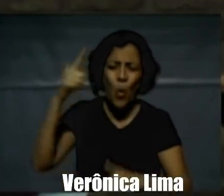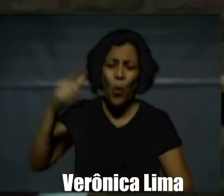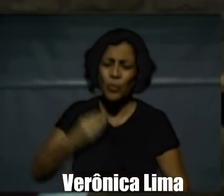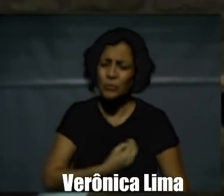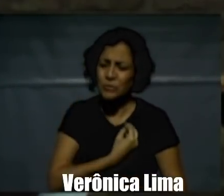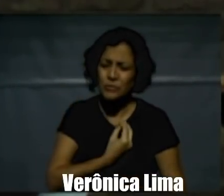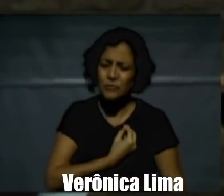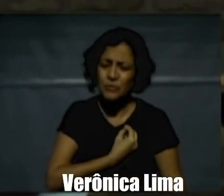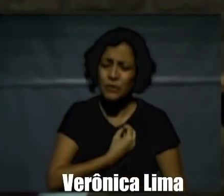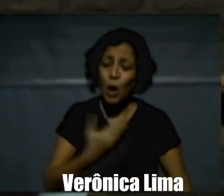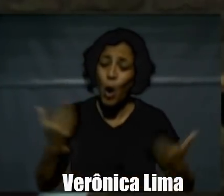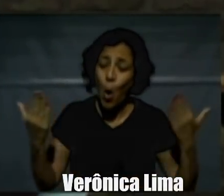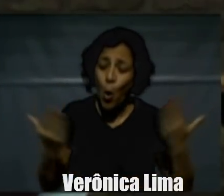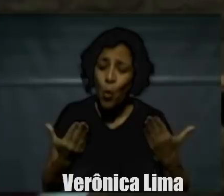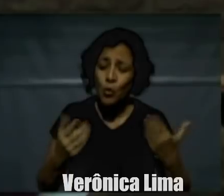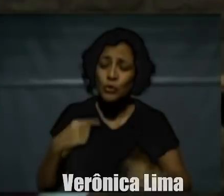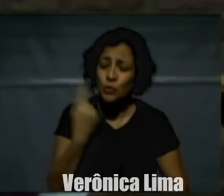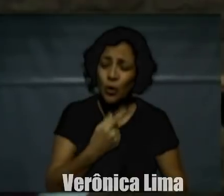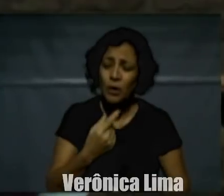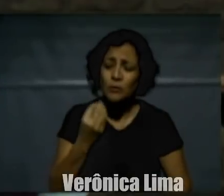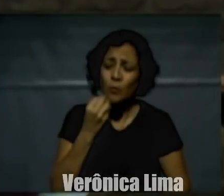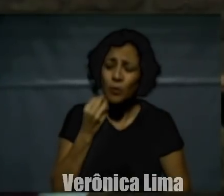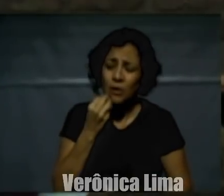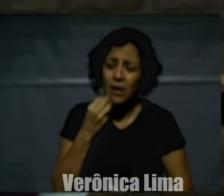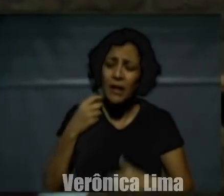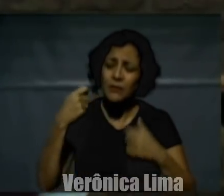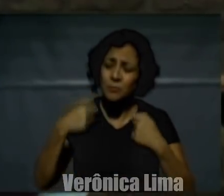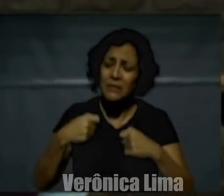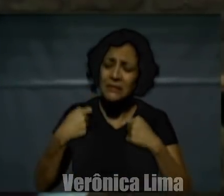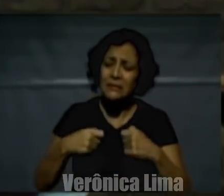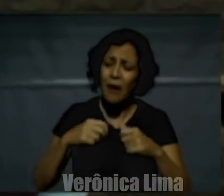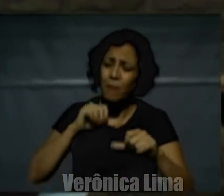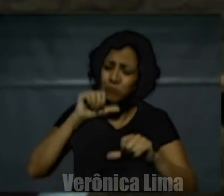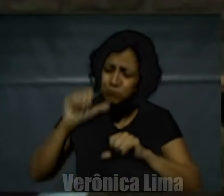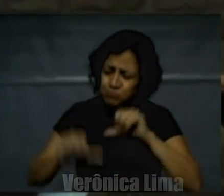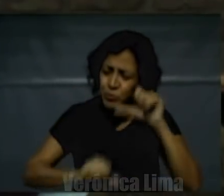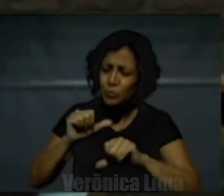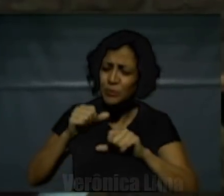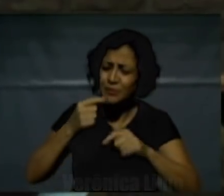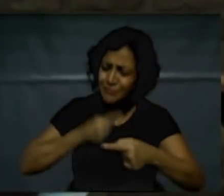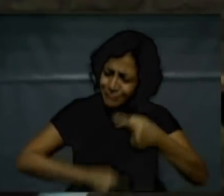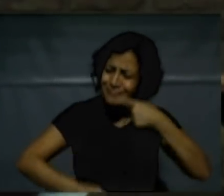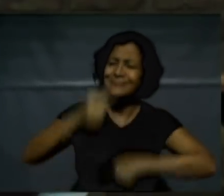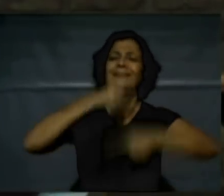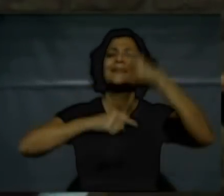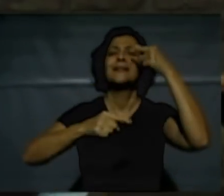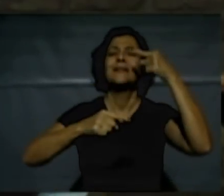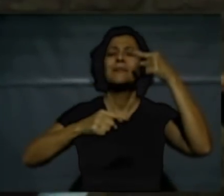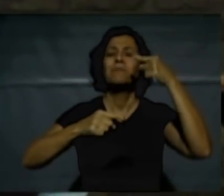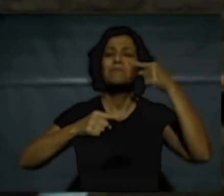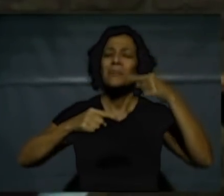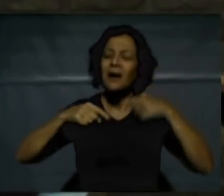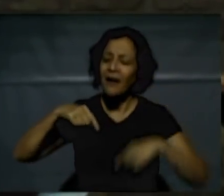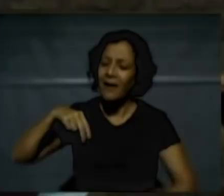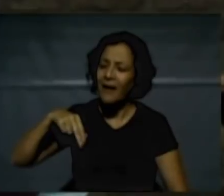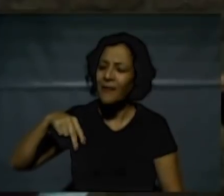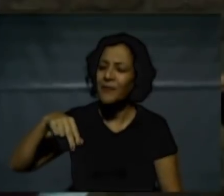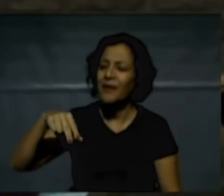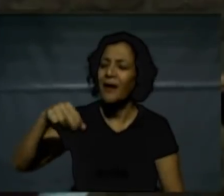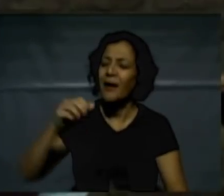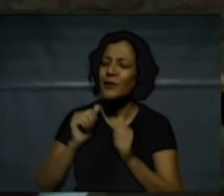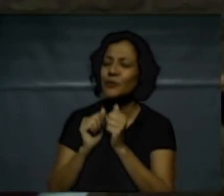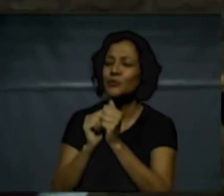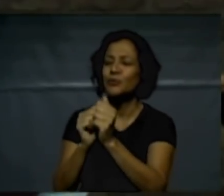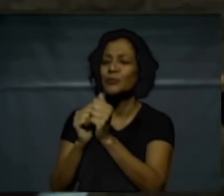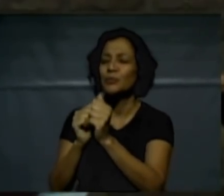Que possamos nos renovar, para caminhar melhor com os nossos familiares,